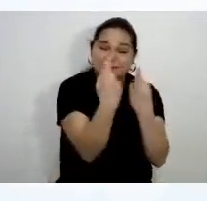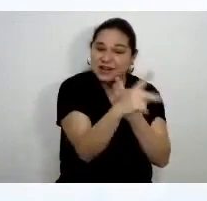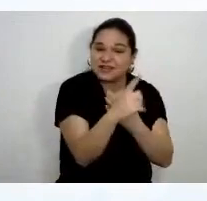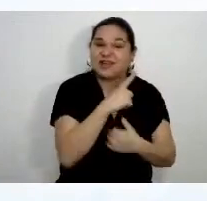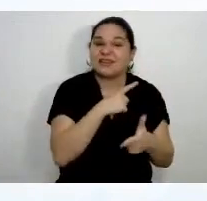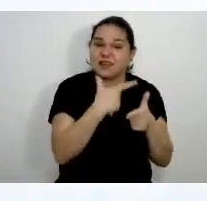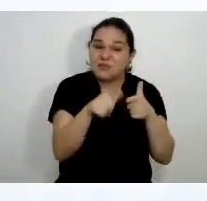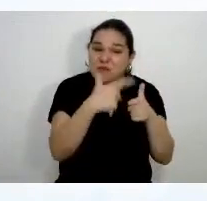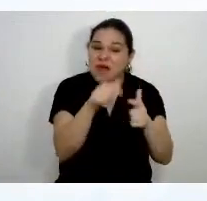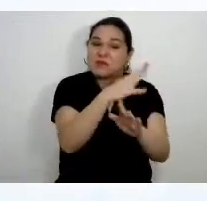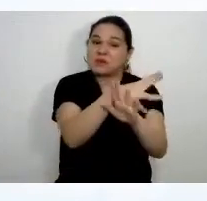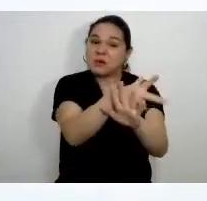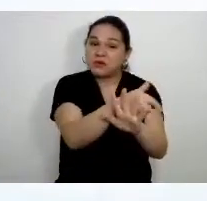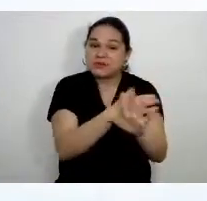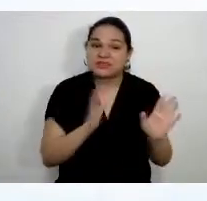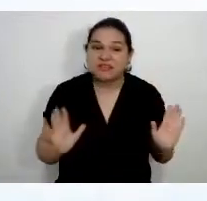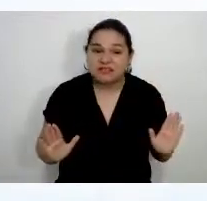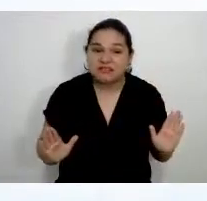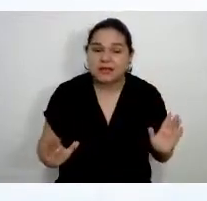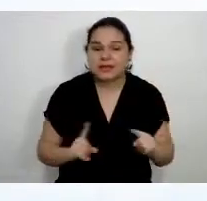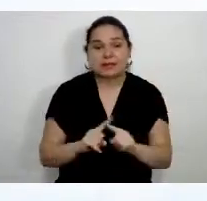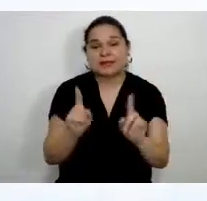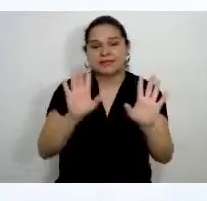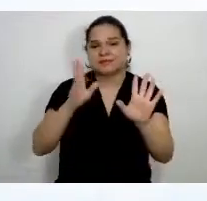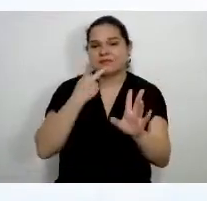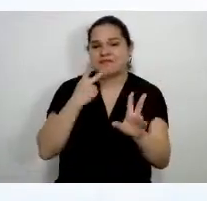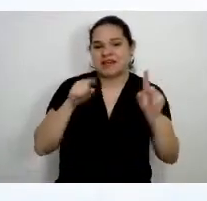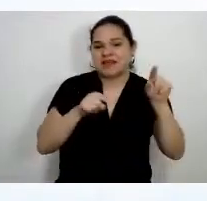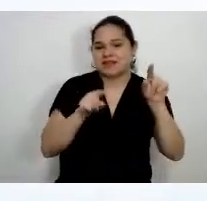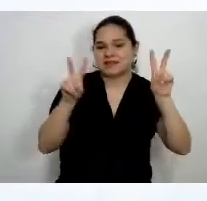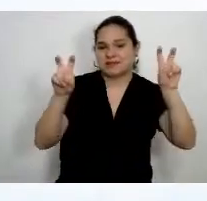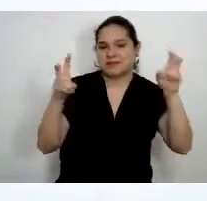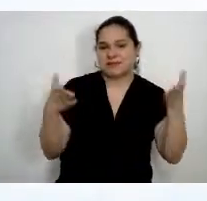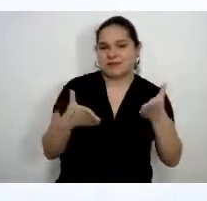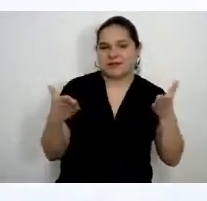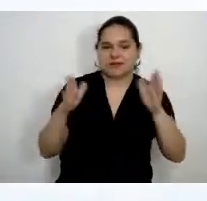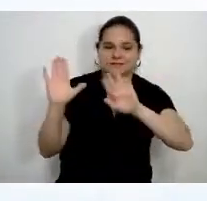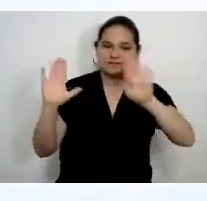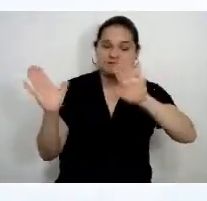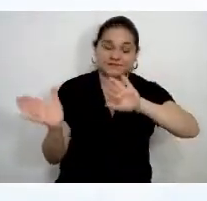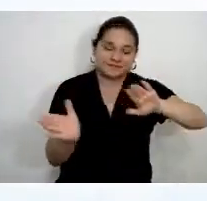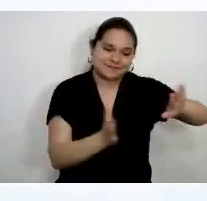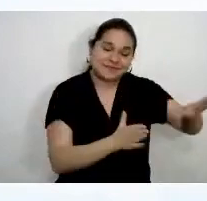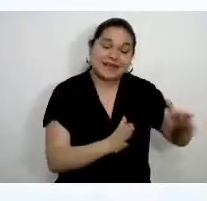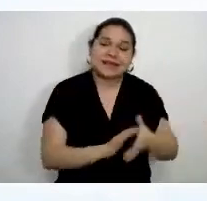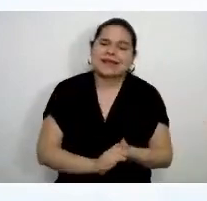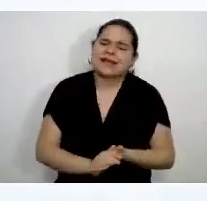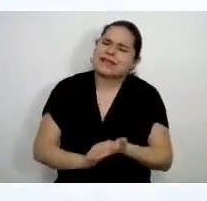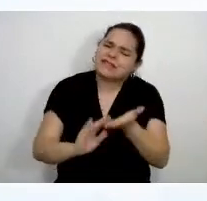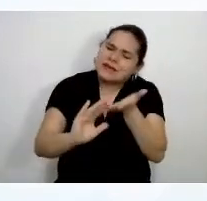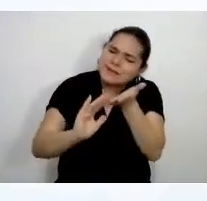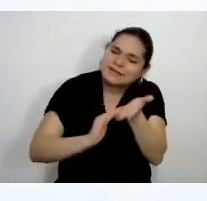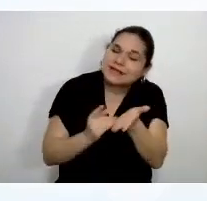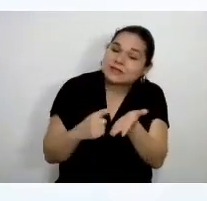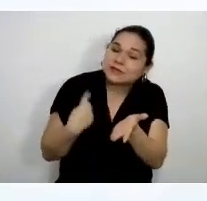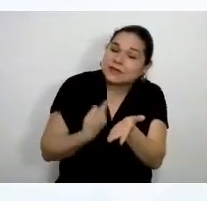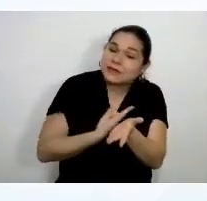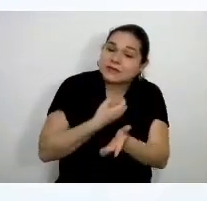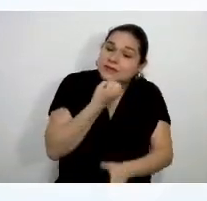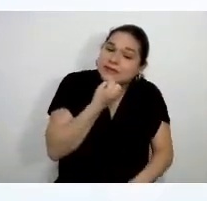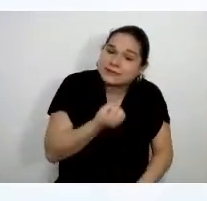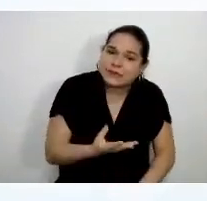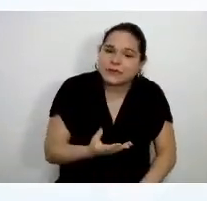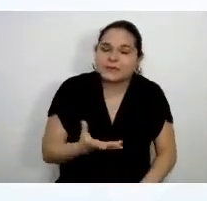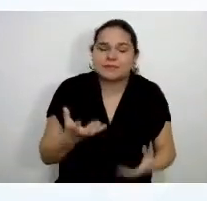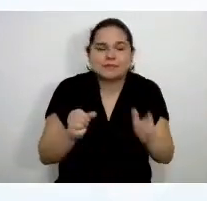nesse momento. Doutor, para deixar uma mensagem de otimismo para nós, primeiro, assim, que eu quero agradecer porque o senhor clareou,